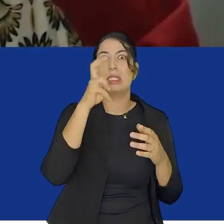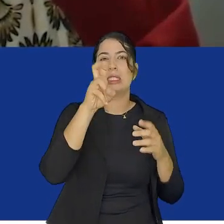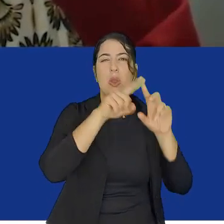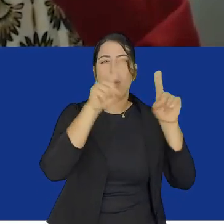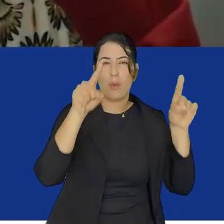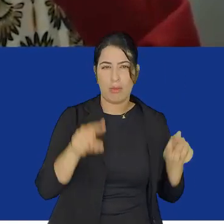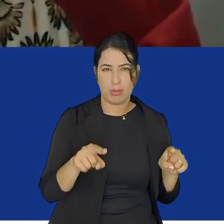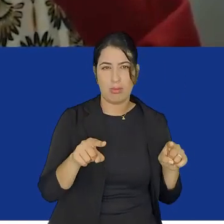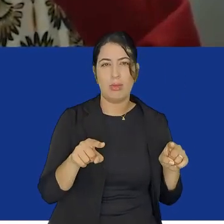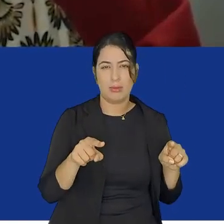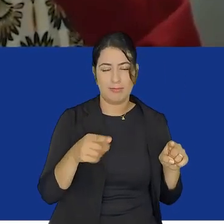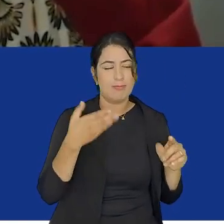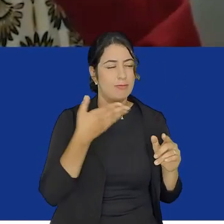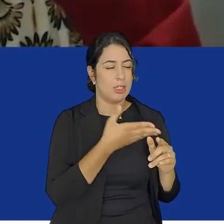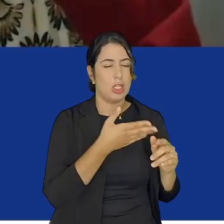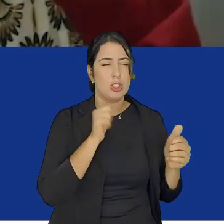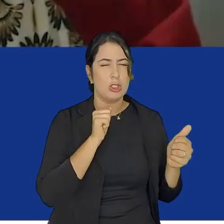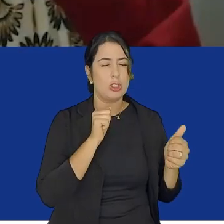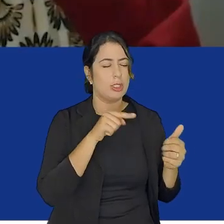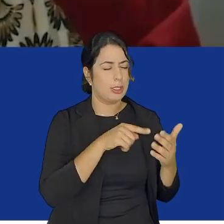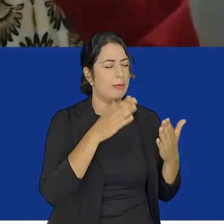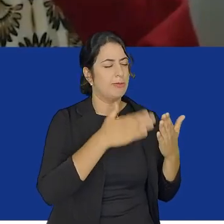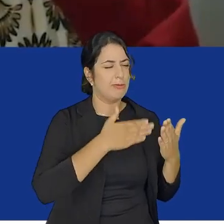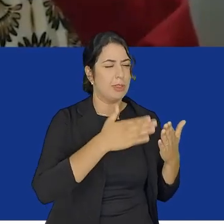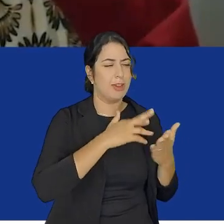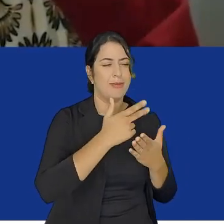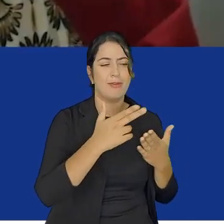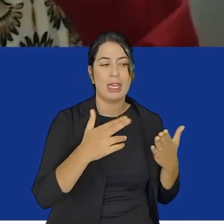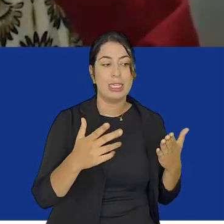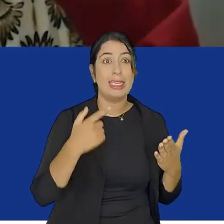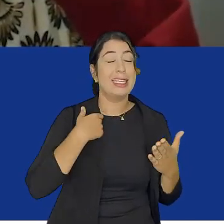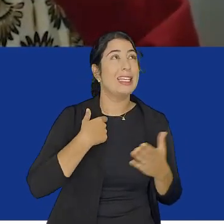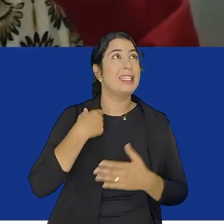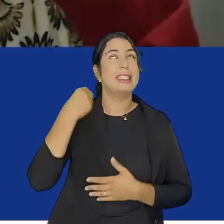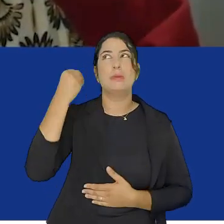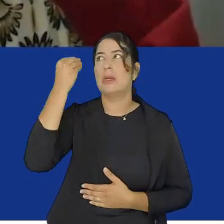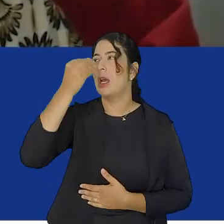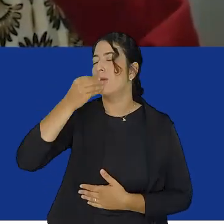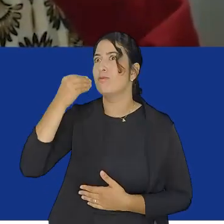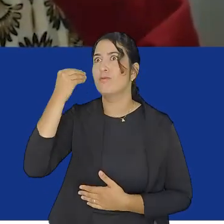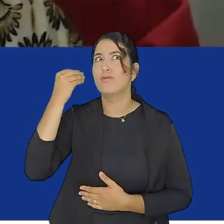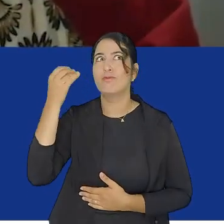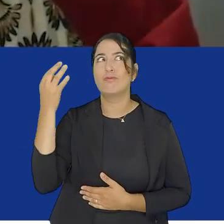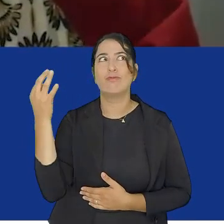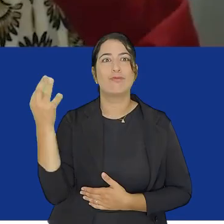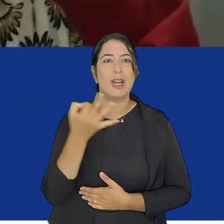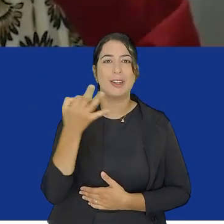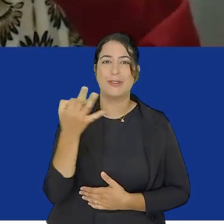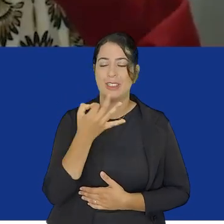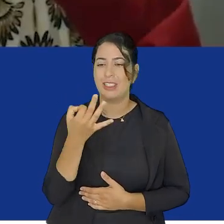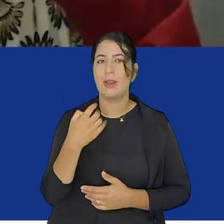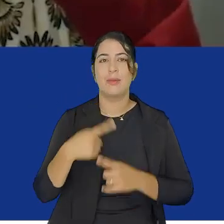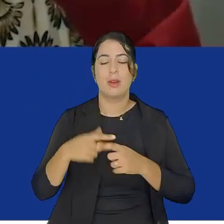projeto vinculado ao gabinete da reitoria da universidade, e foi uma experiência transformadora poder